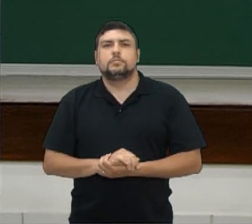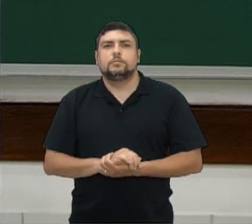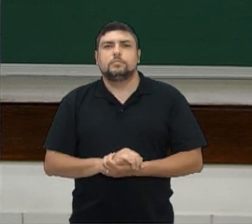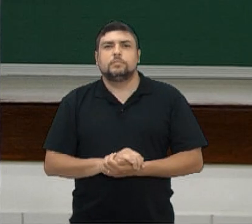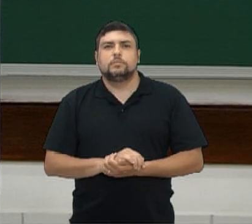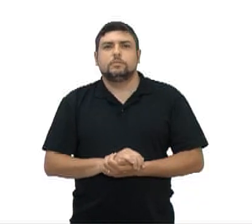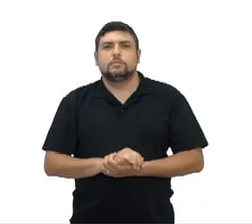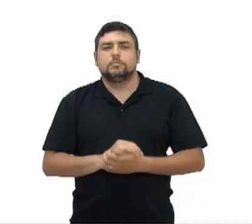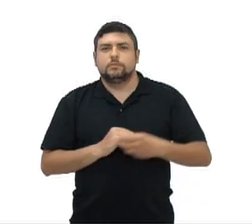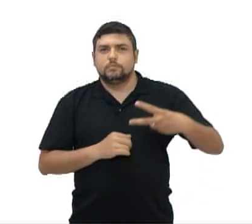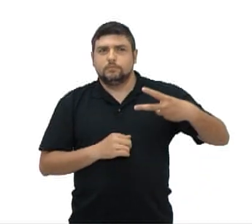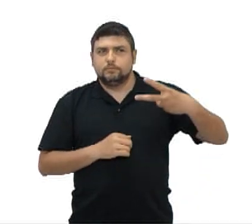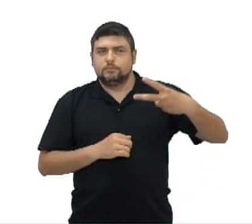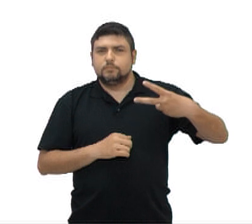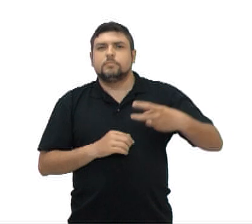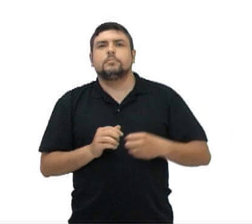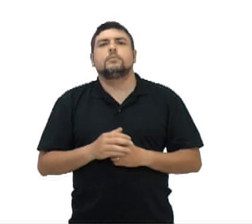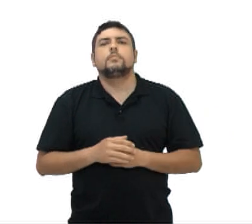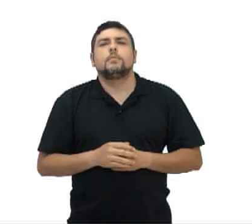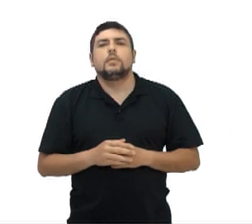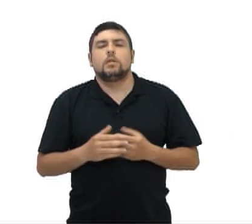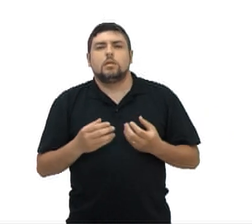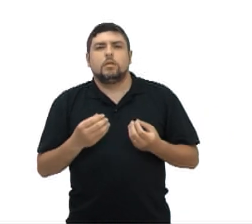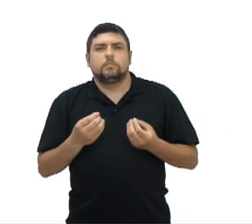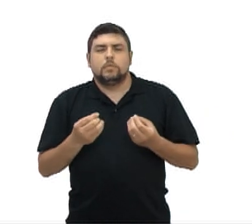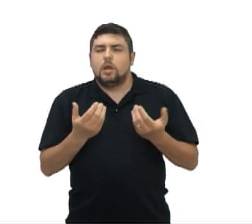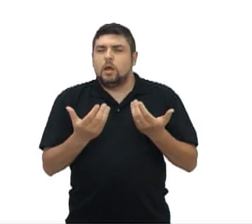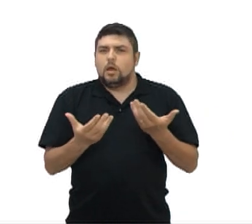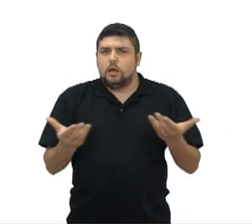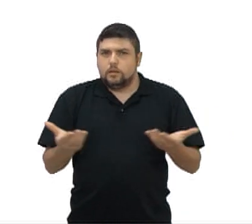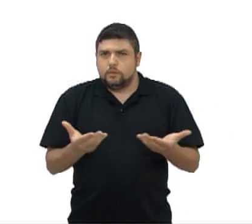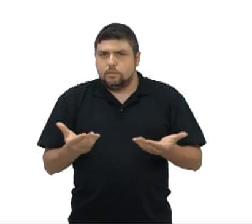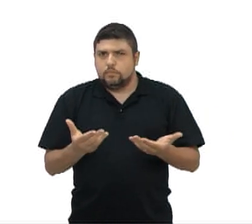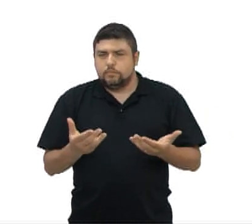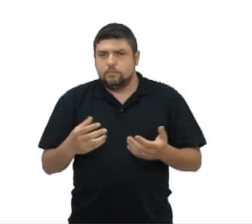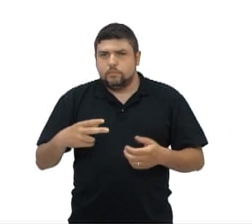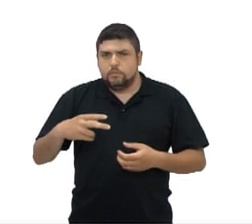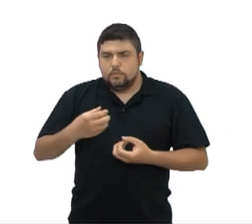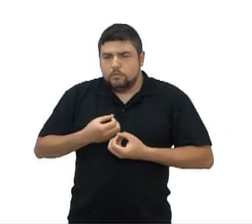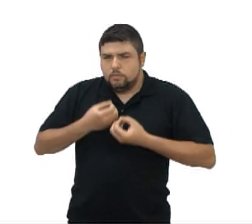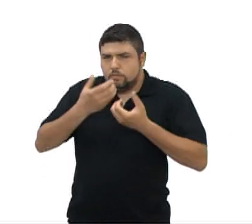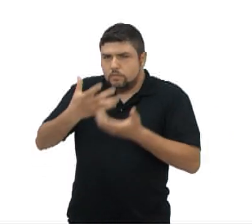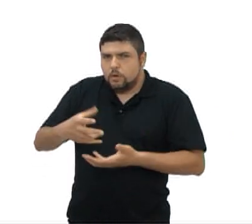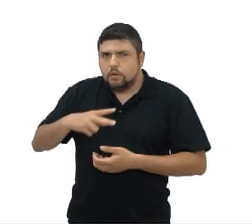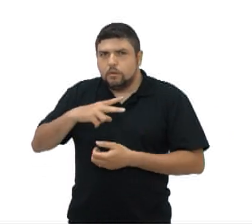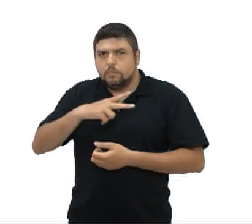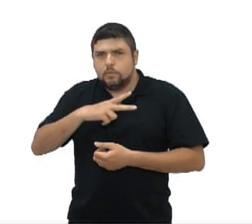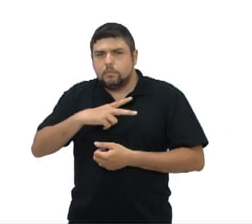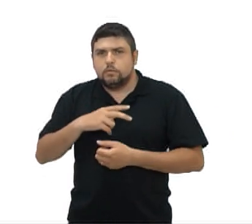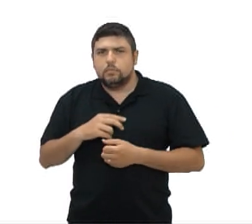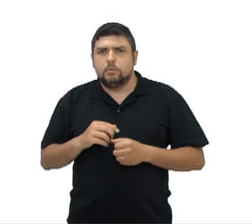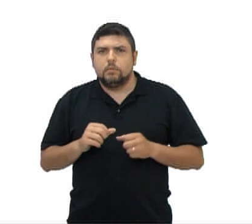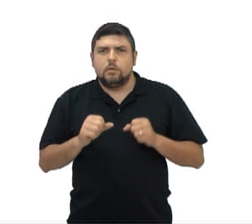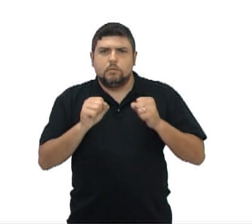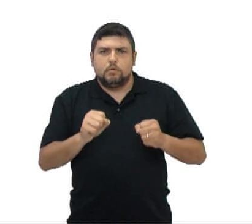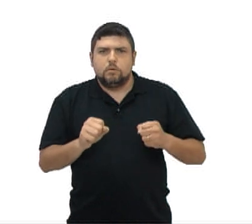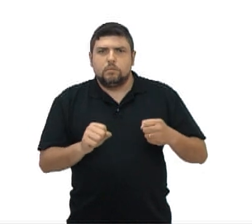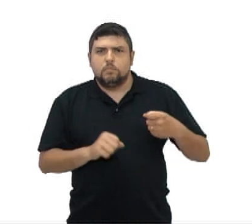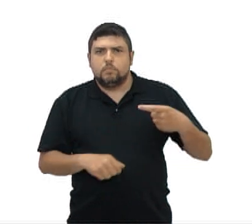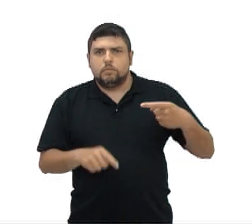Mais uma questão aqui, galera. Olha lá, questão 2. Dentre os relatos pessoais, podem ser considerados,